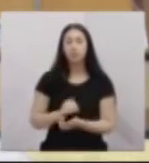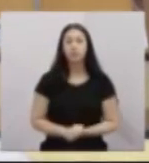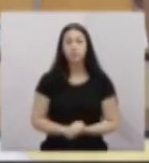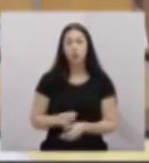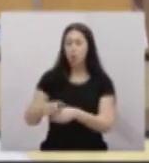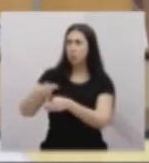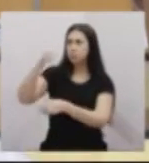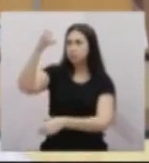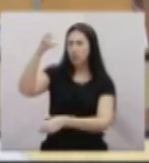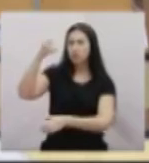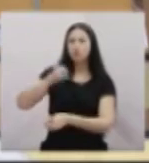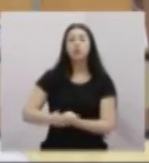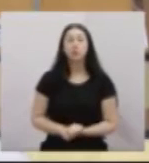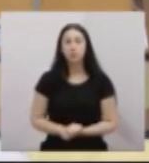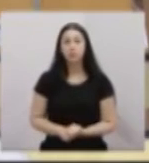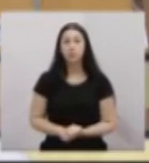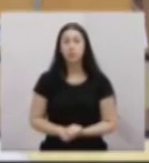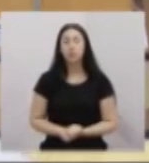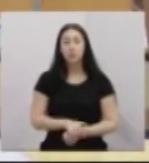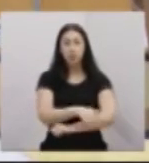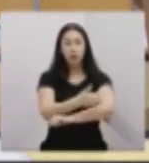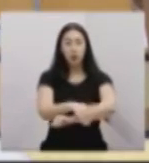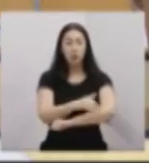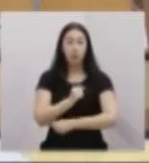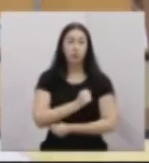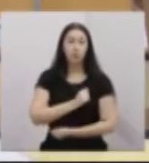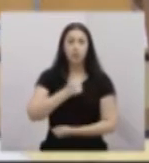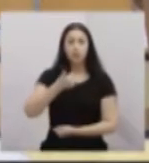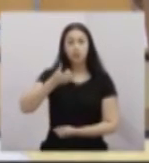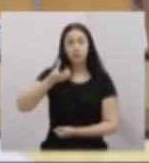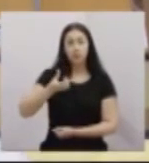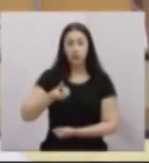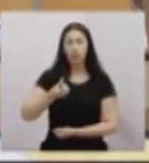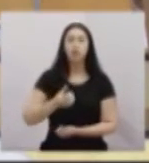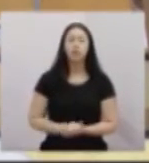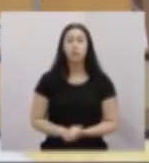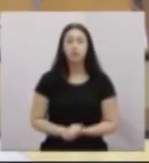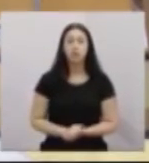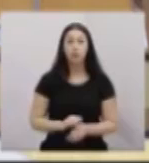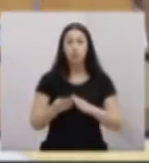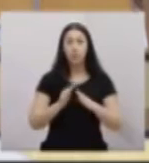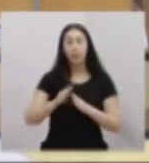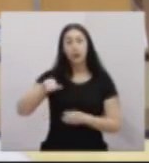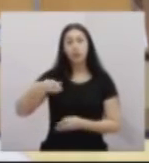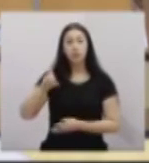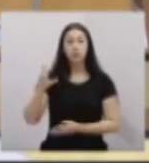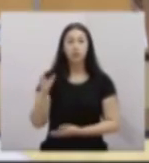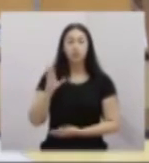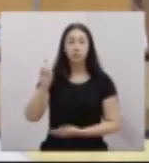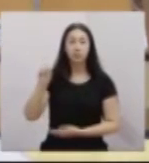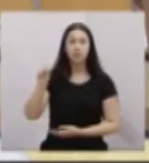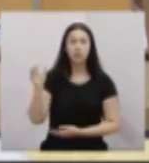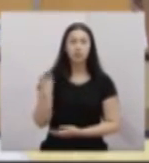de concreto na Travessa 16, situada na Rua São Jerônimo, no Jardim das Indústrias. Autoria, vereador